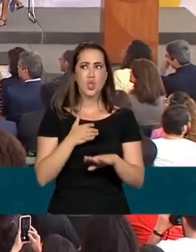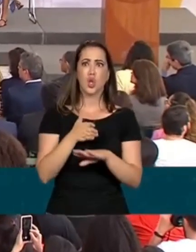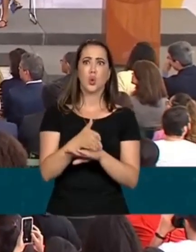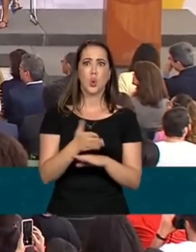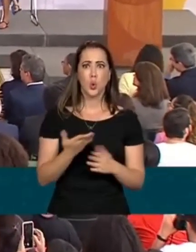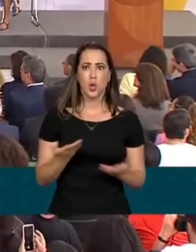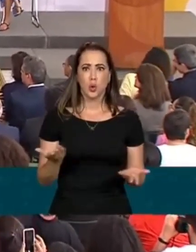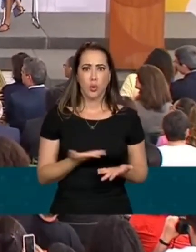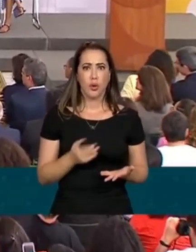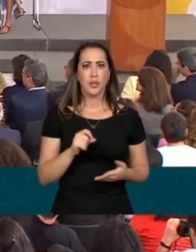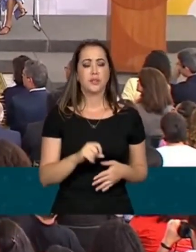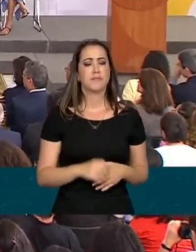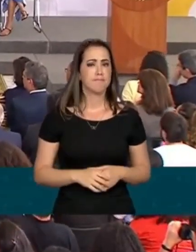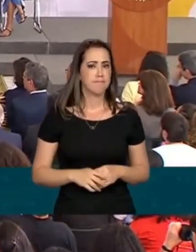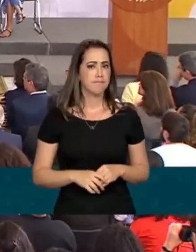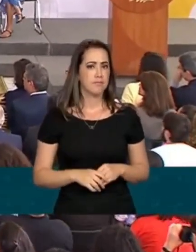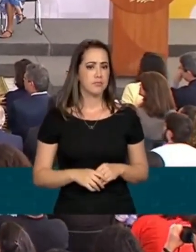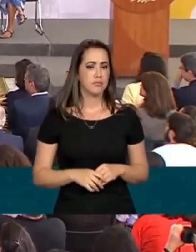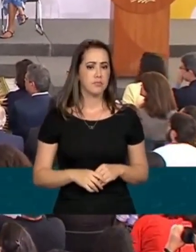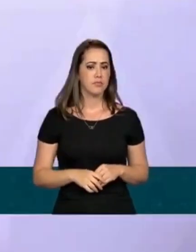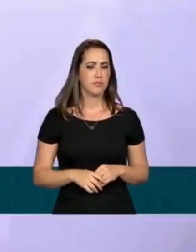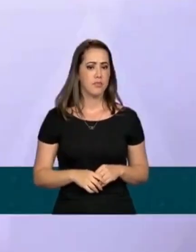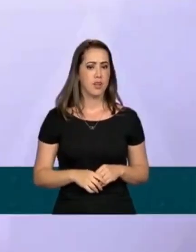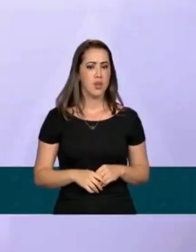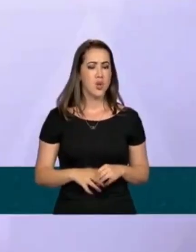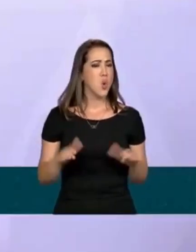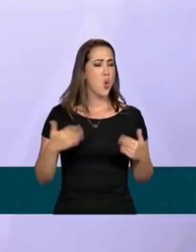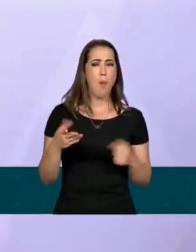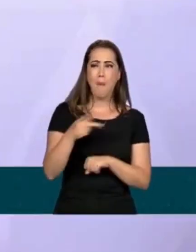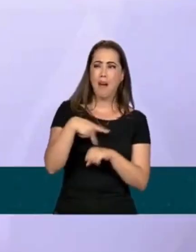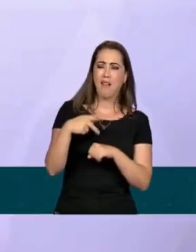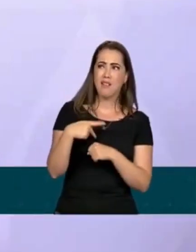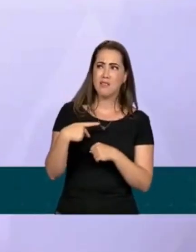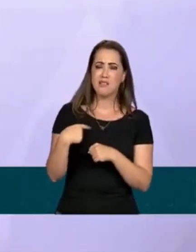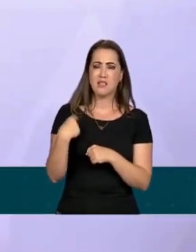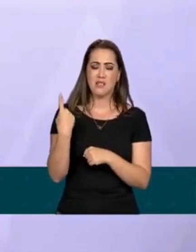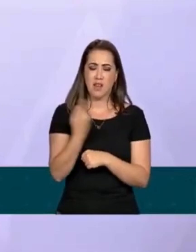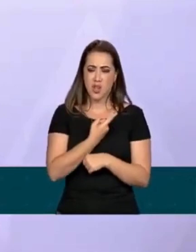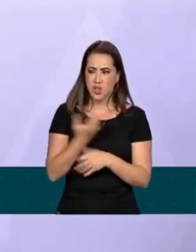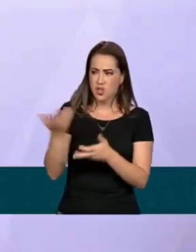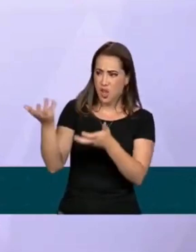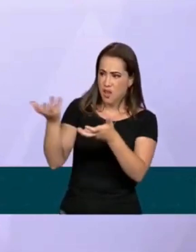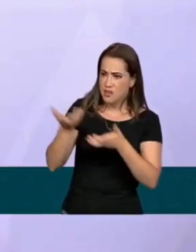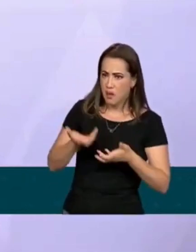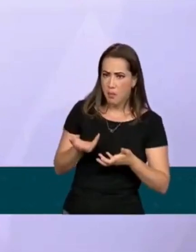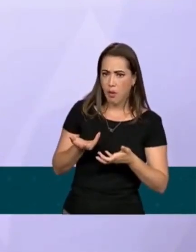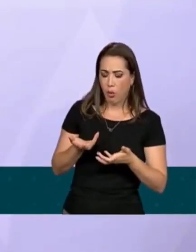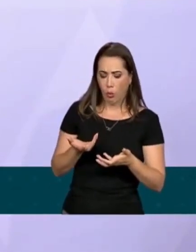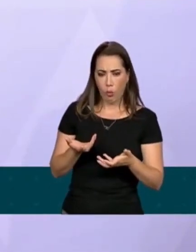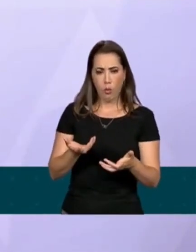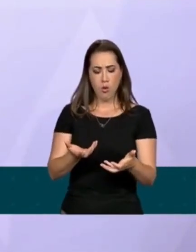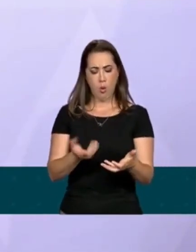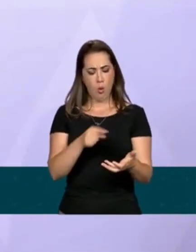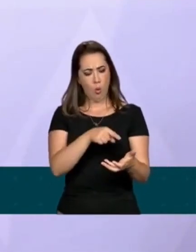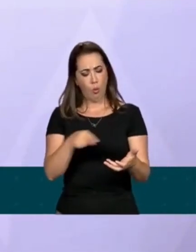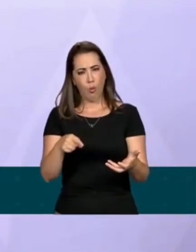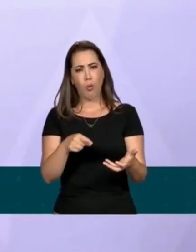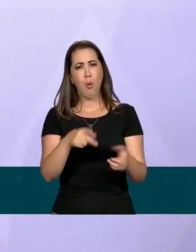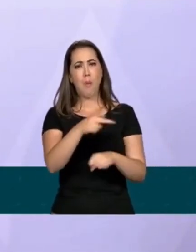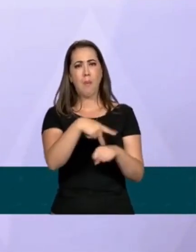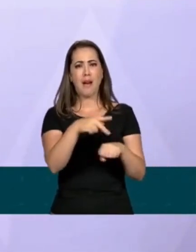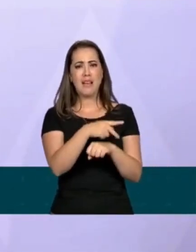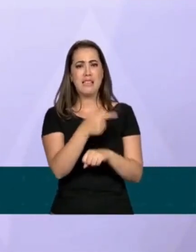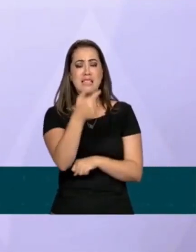herdou? Que país a gente herdou? Um país, sabe, que faz 7 anos que